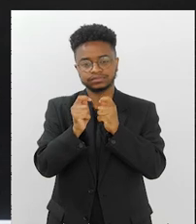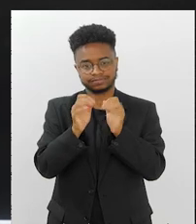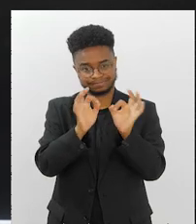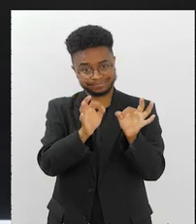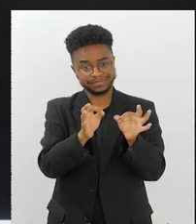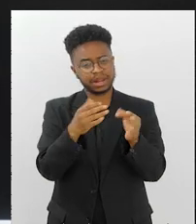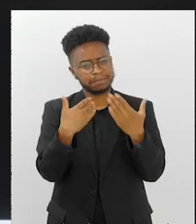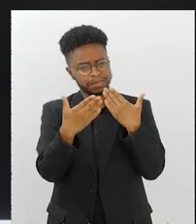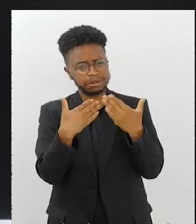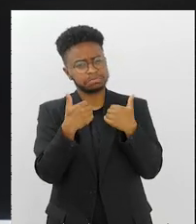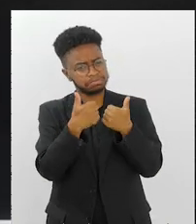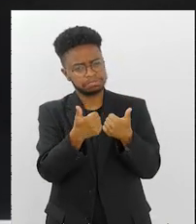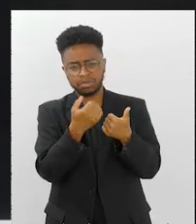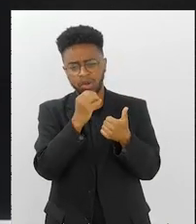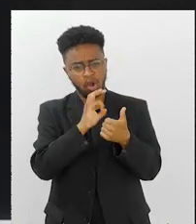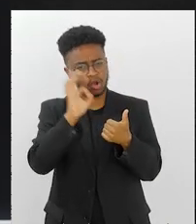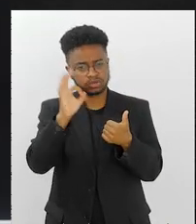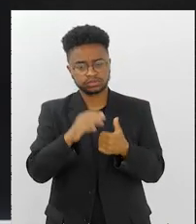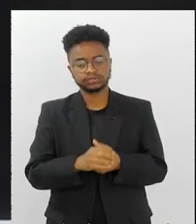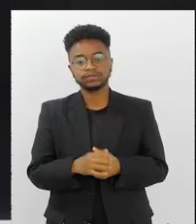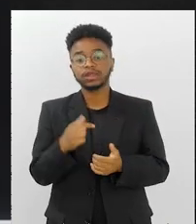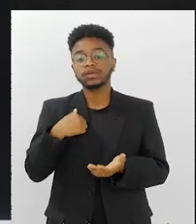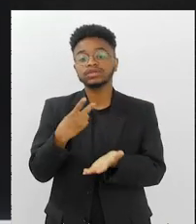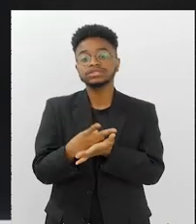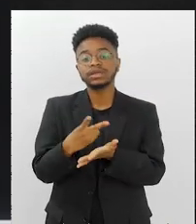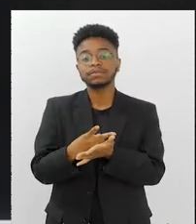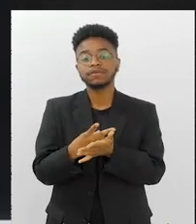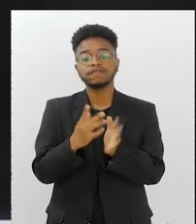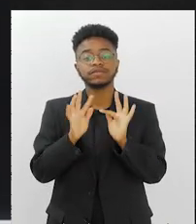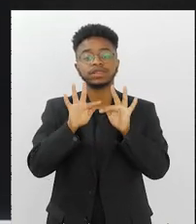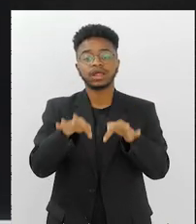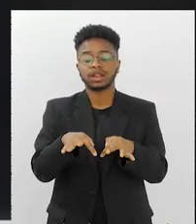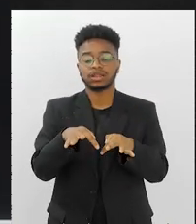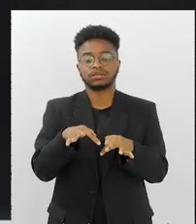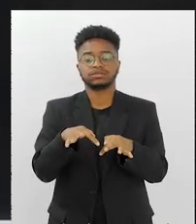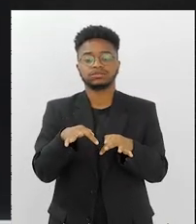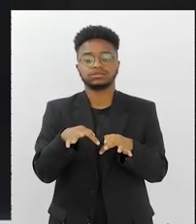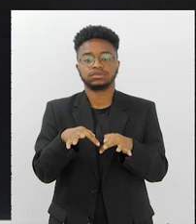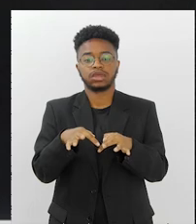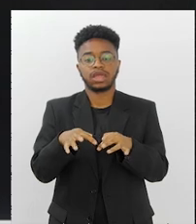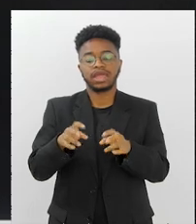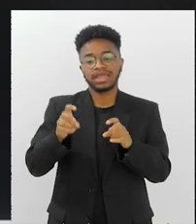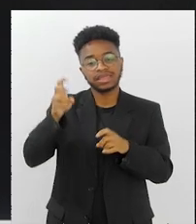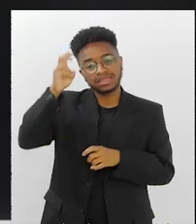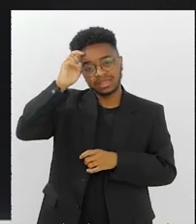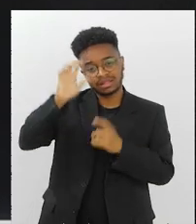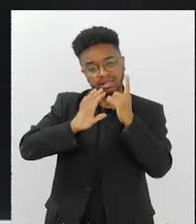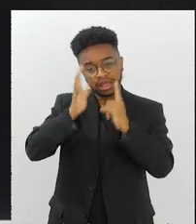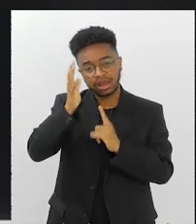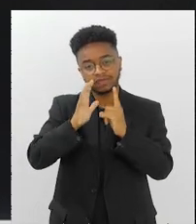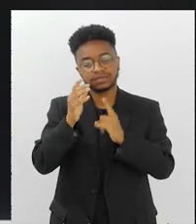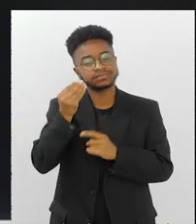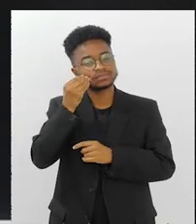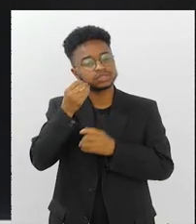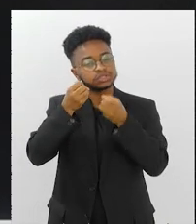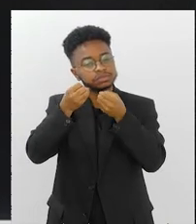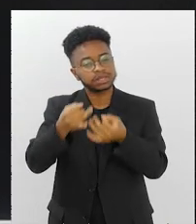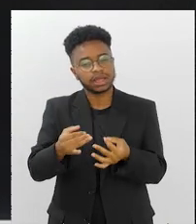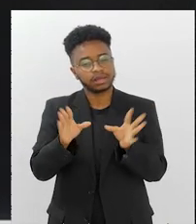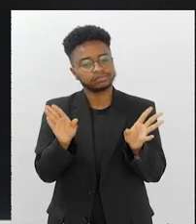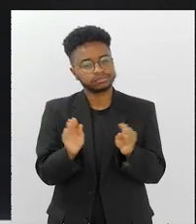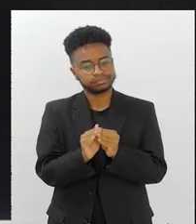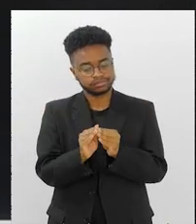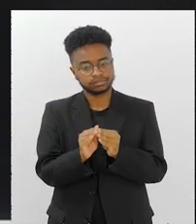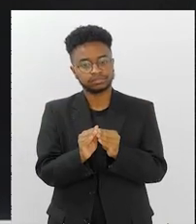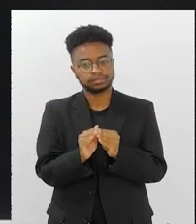bate-papo né foi uma entrevista foi um bate-papo Eu costumo sempre fechar o Quintas com Quintais com uma uma breve explanação